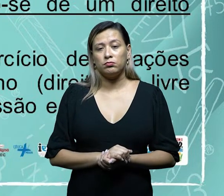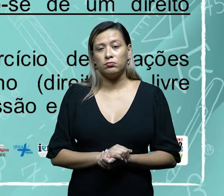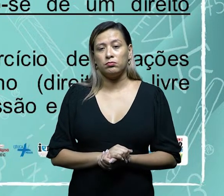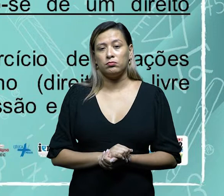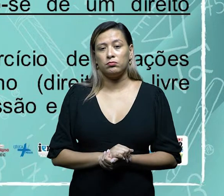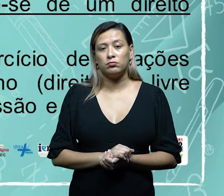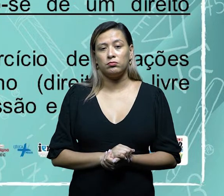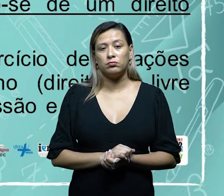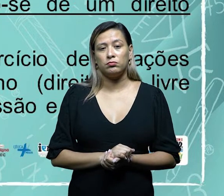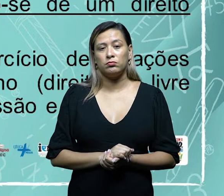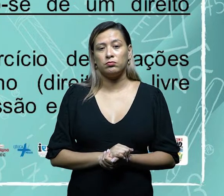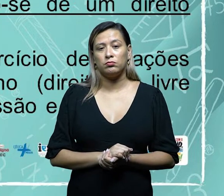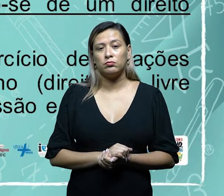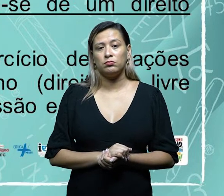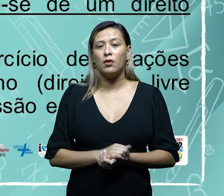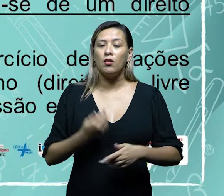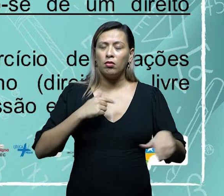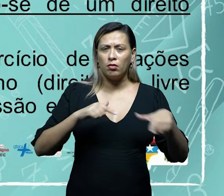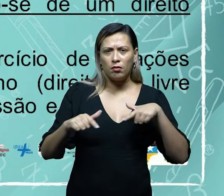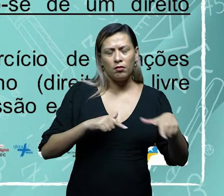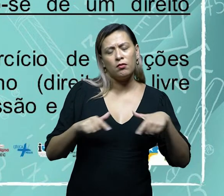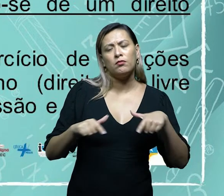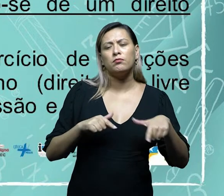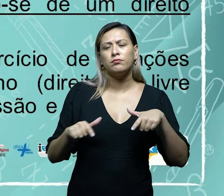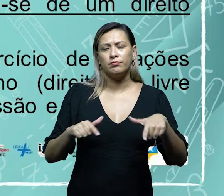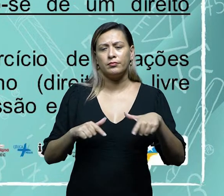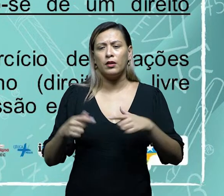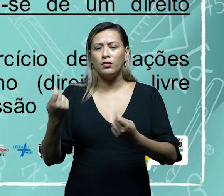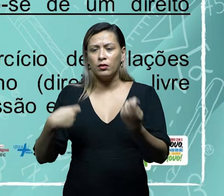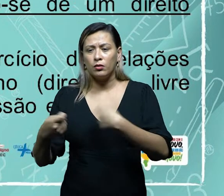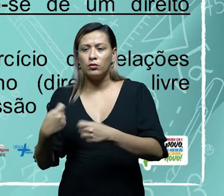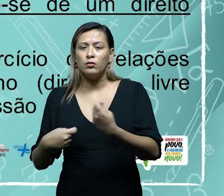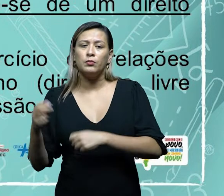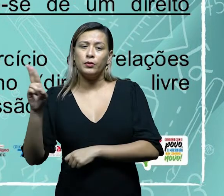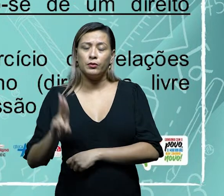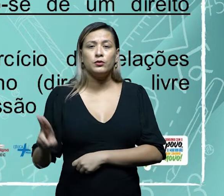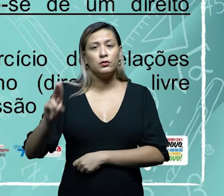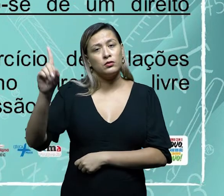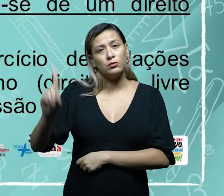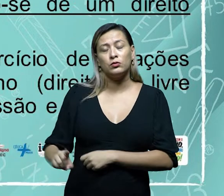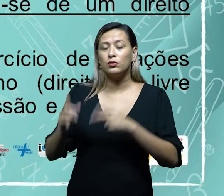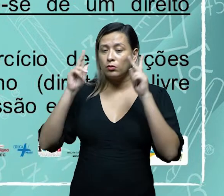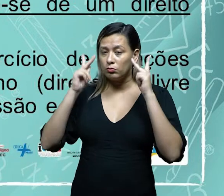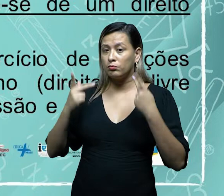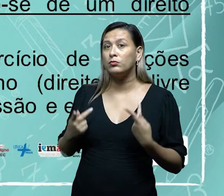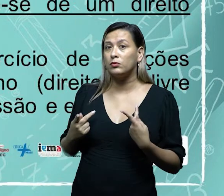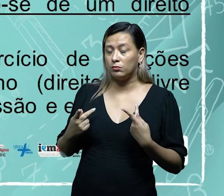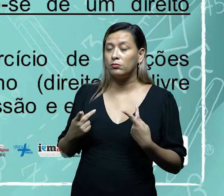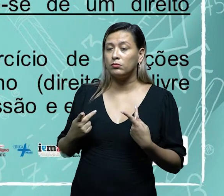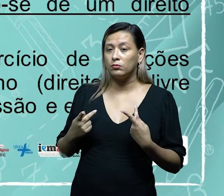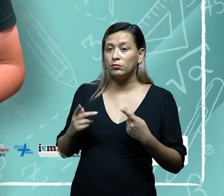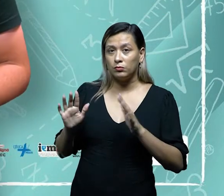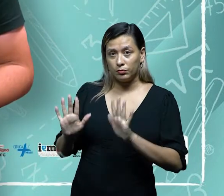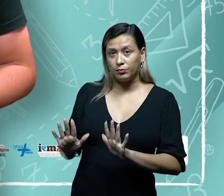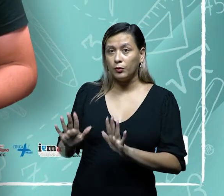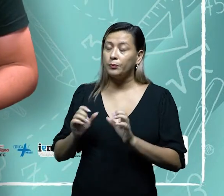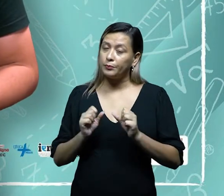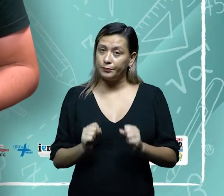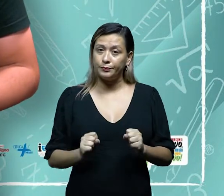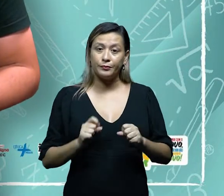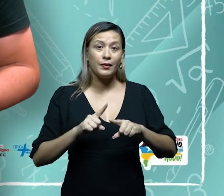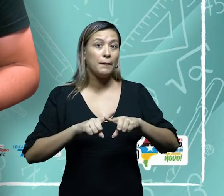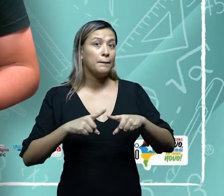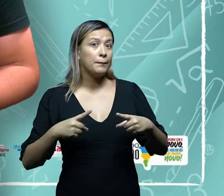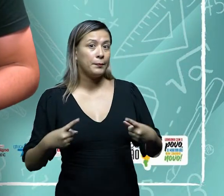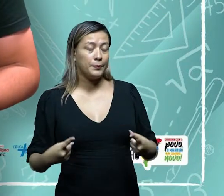atividades econômicas utilizando, né, um direito humano. E não importa dizer isso. Eu